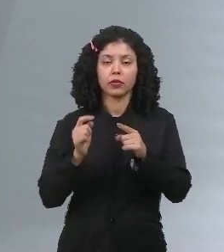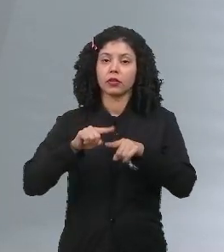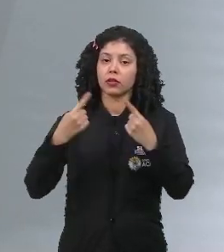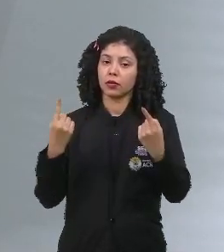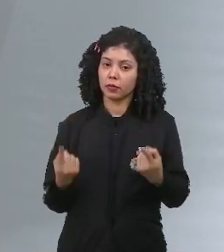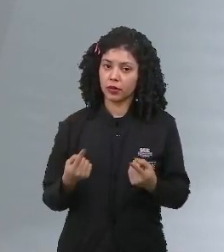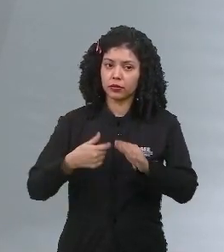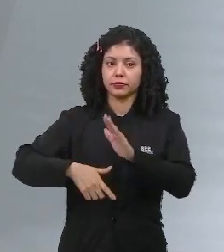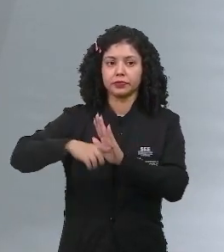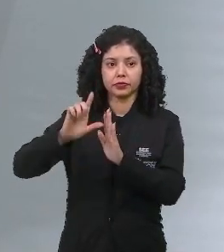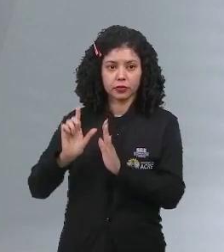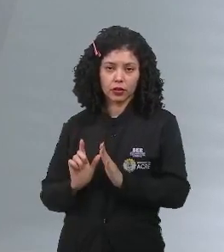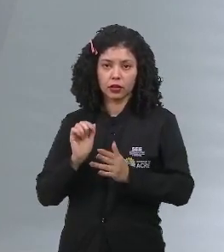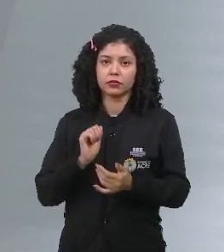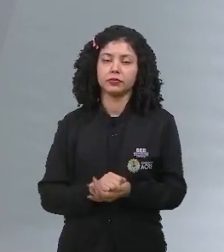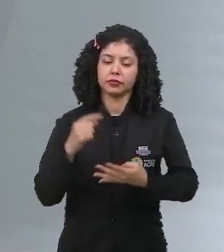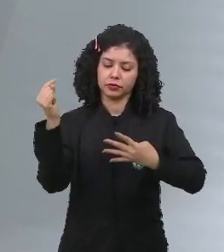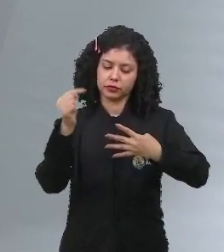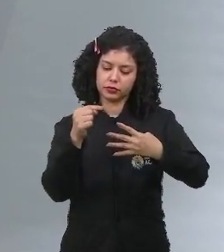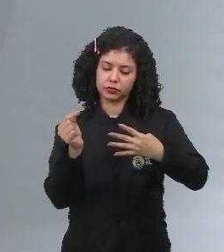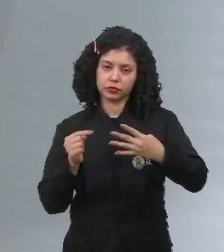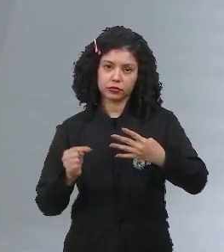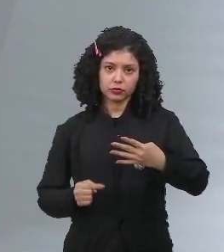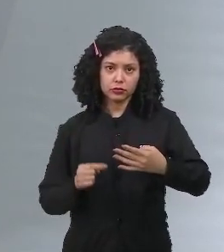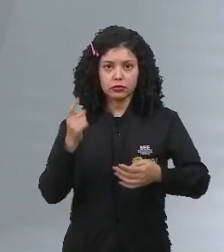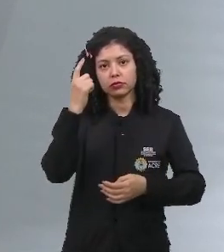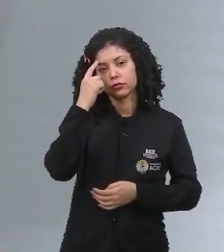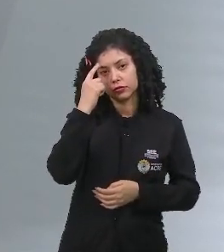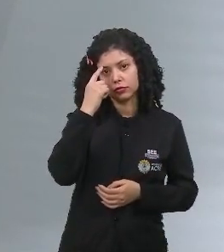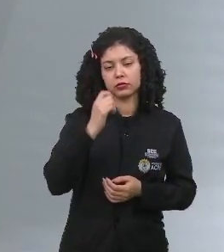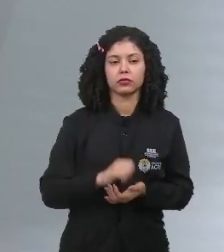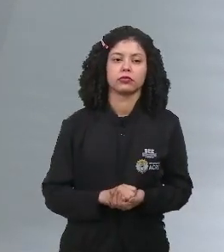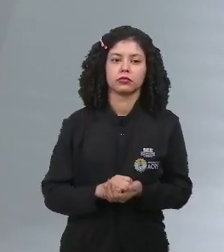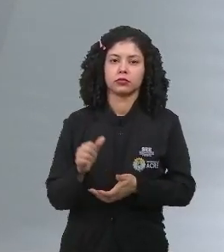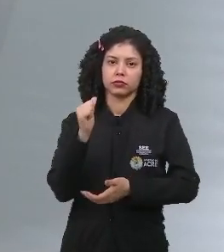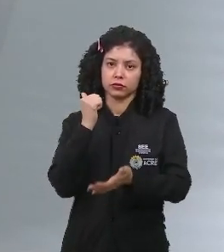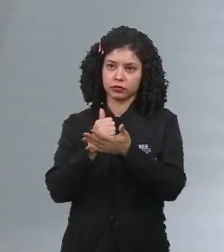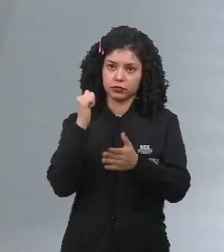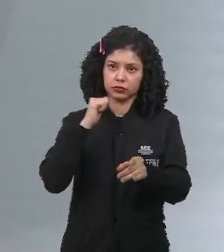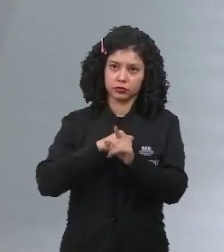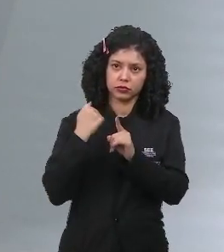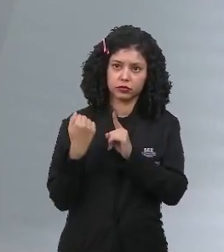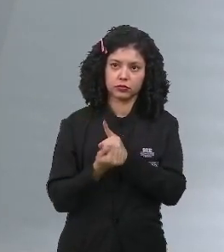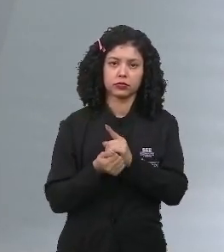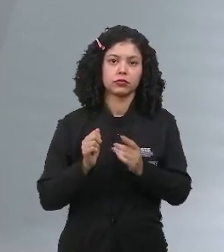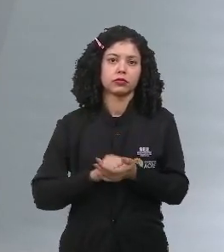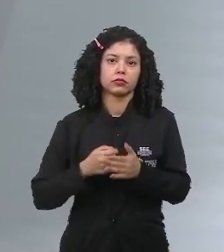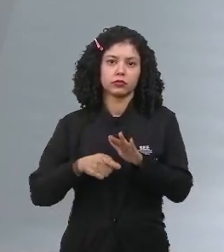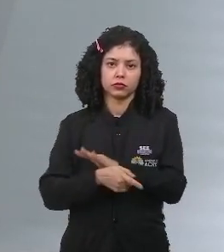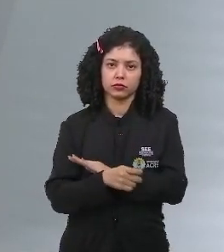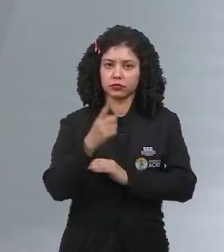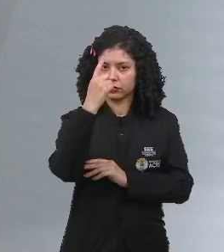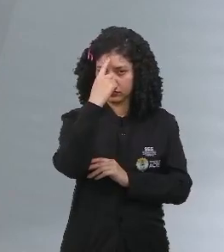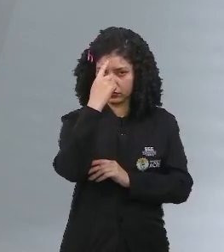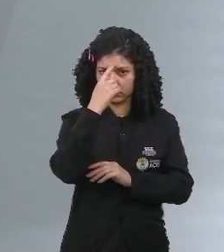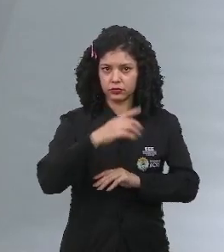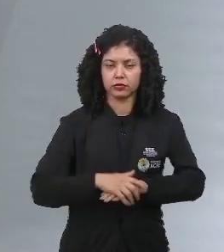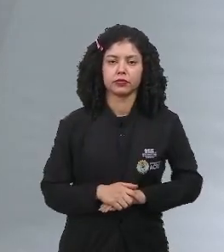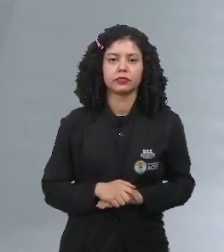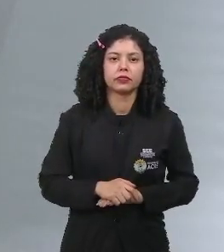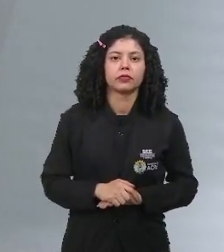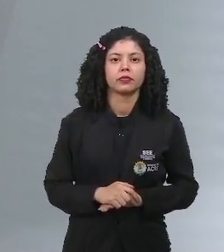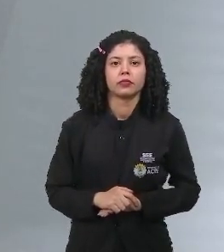ele antecede os quatro principais pensadores do contrato social dentro do pensamento